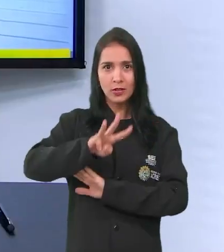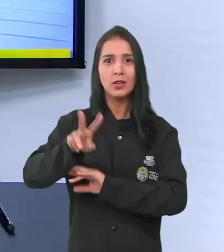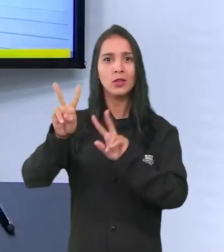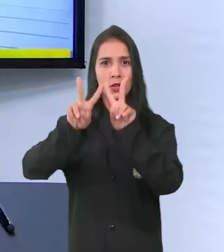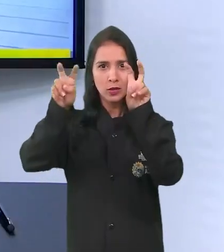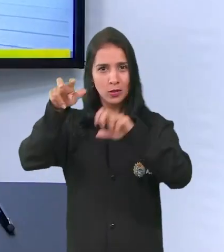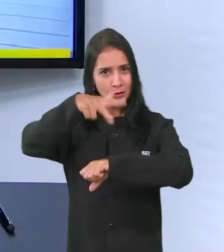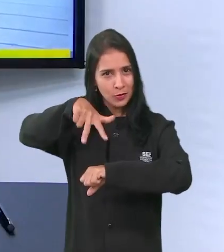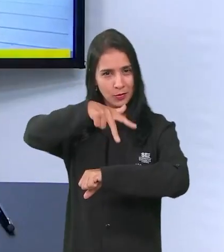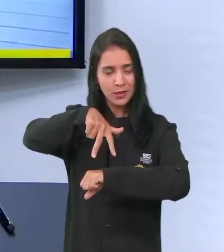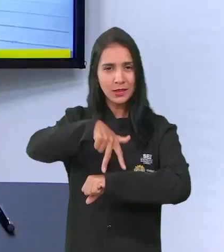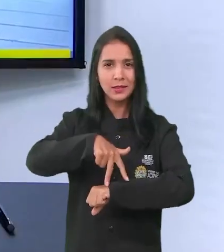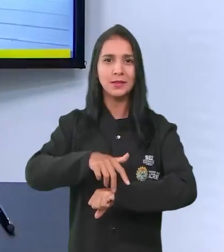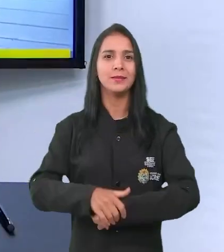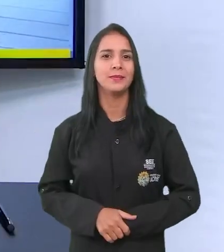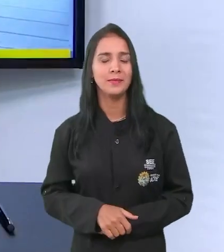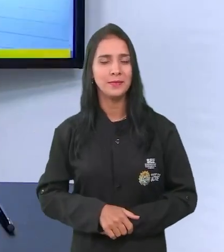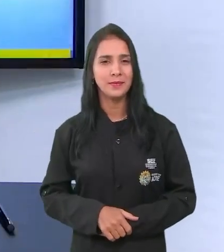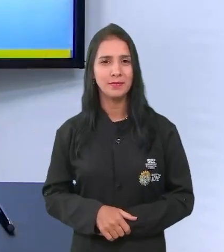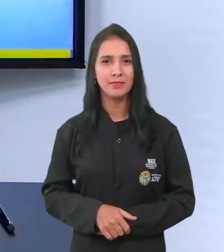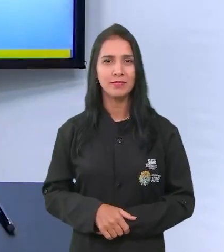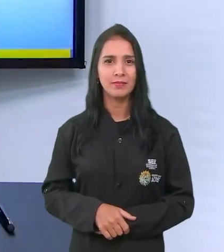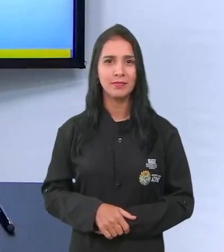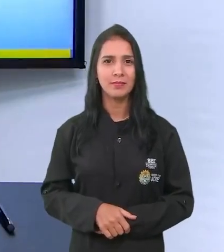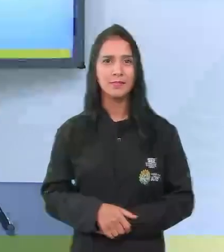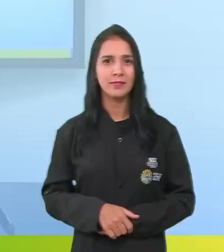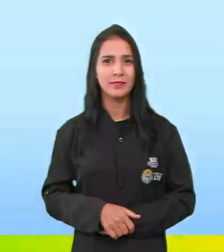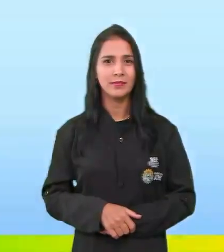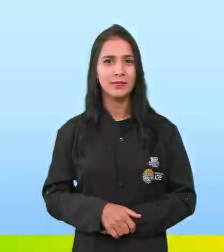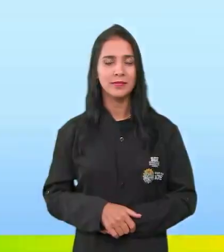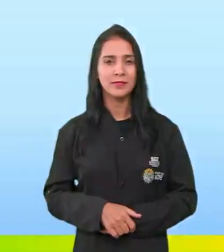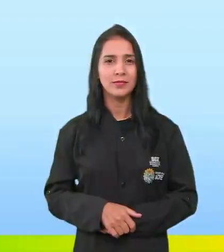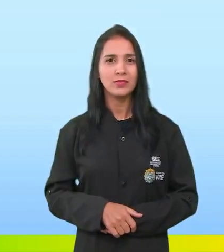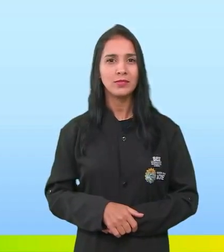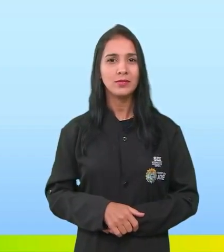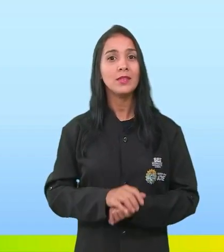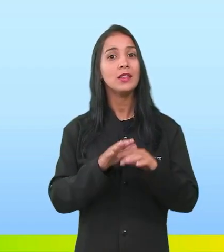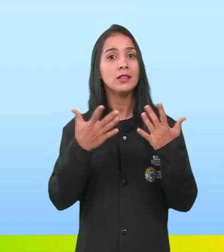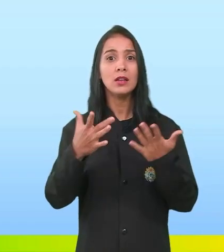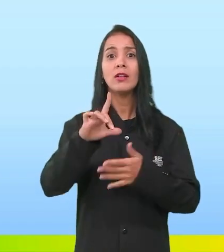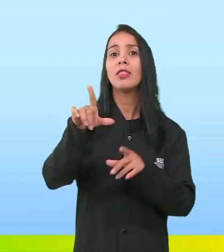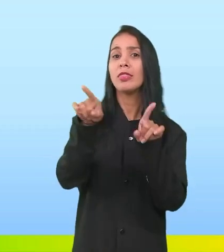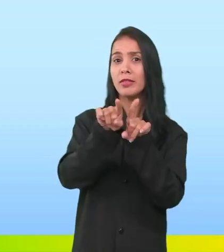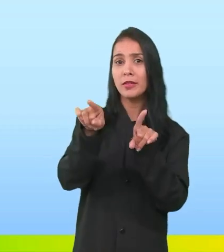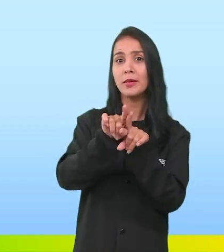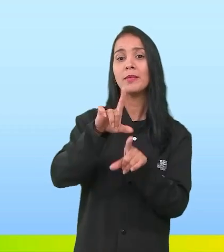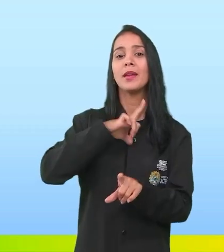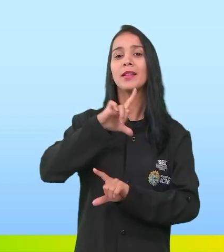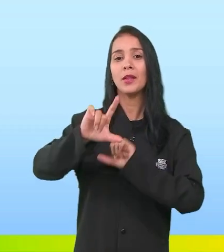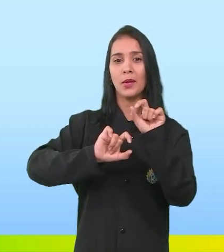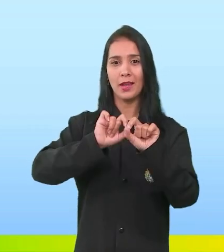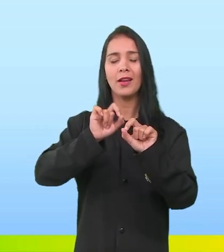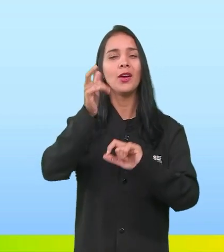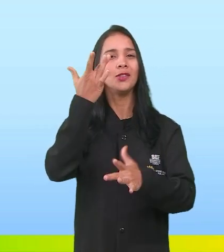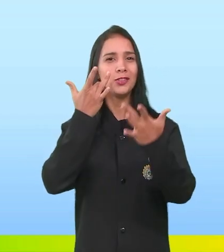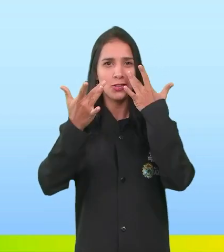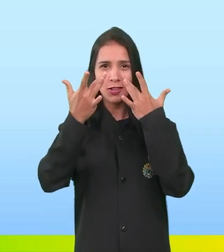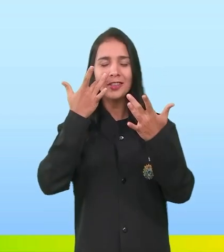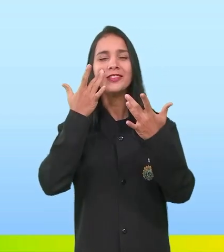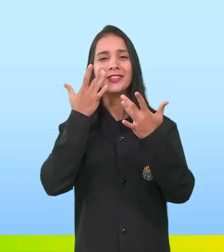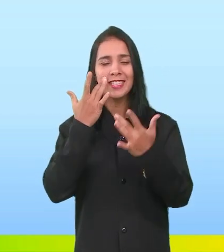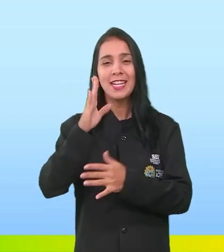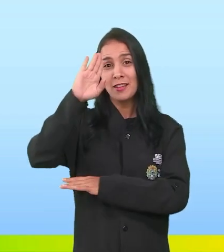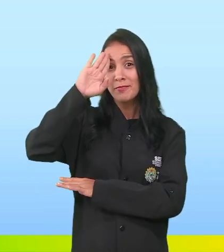dança. Nós também vamos ter o teatro, que também utiliza aí como